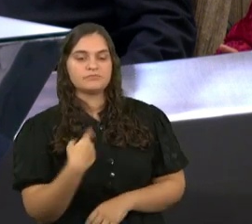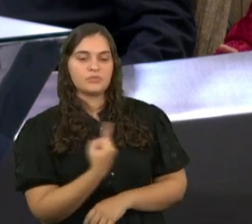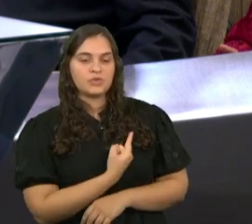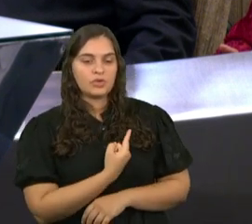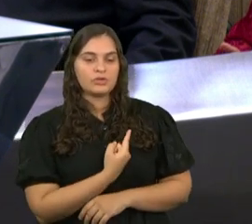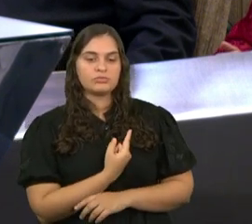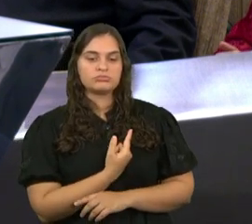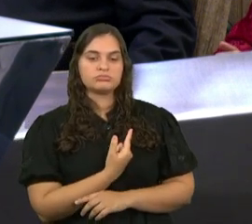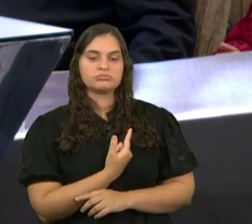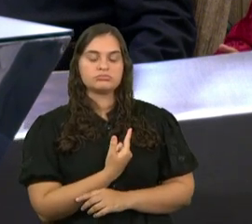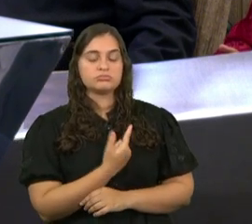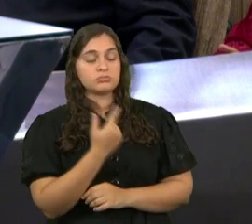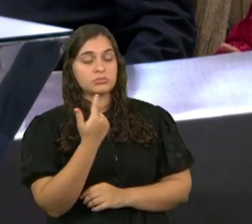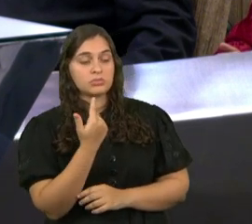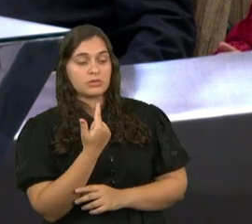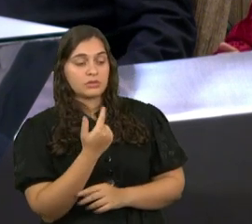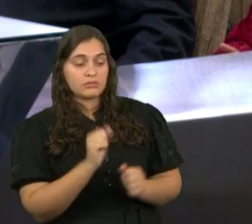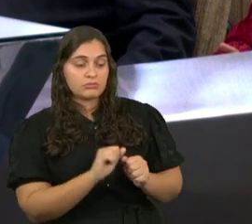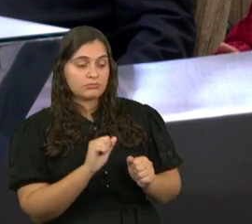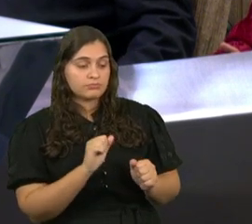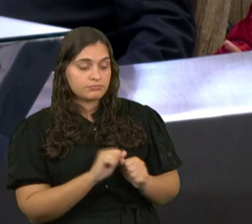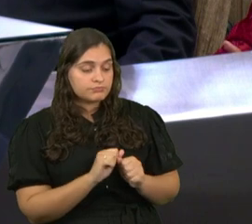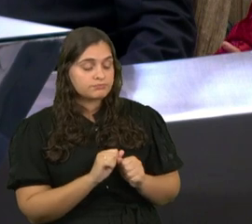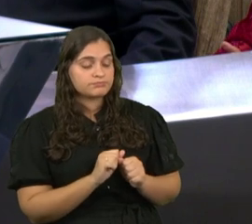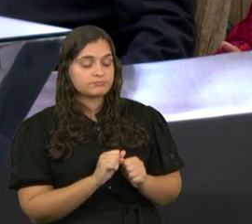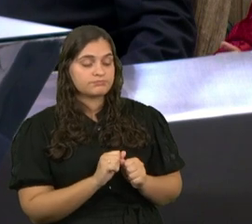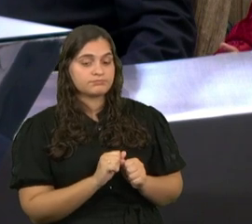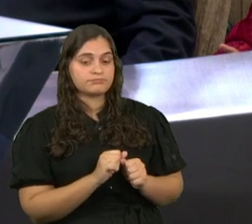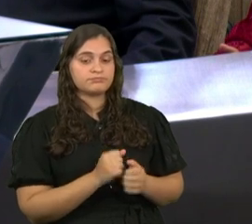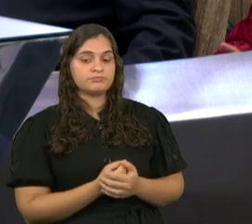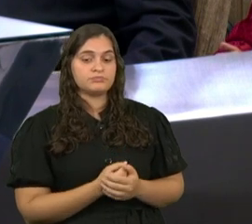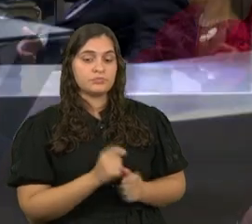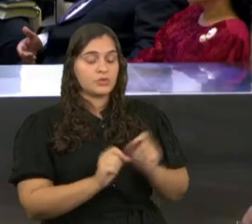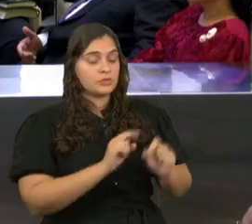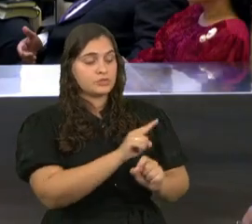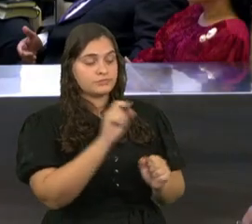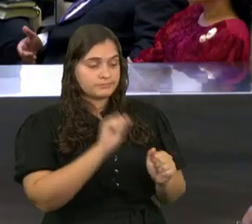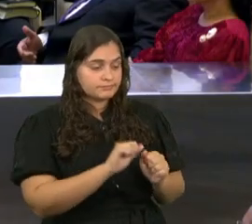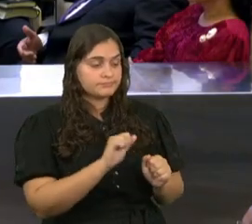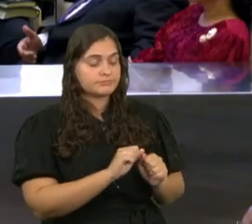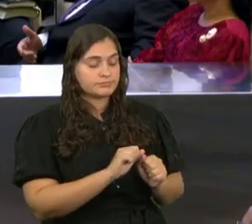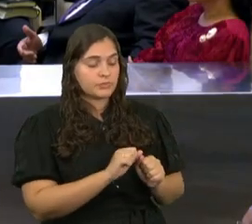levarmos adiante, nós fracassamos com a sua história.